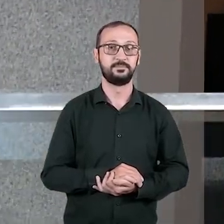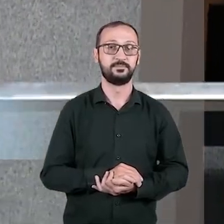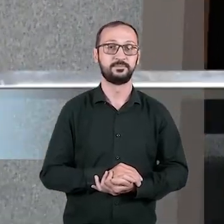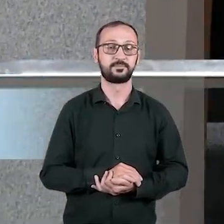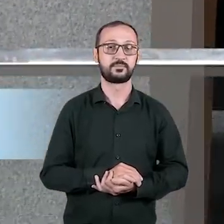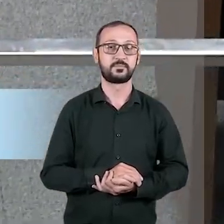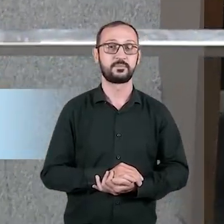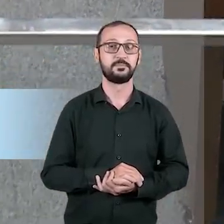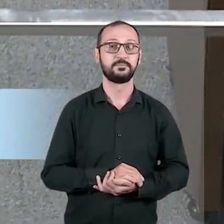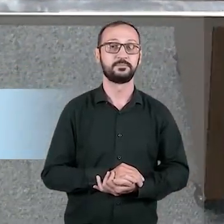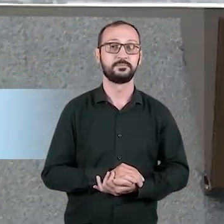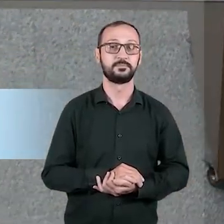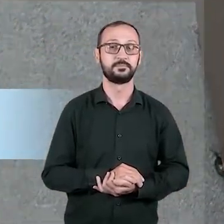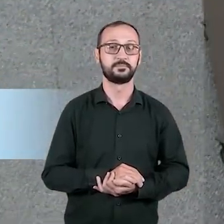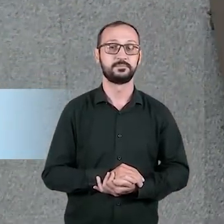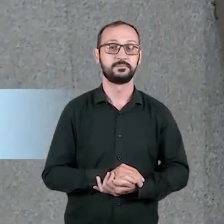dia.